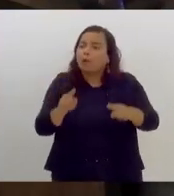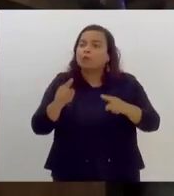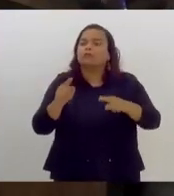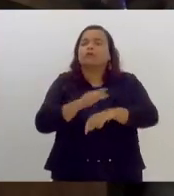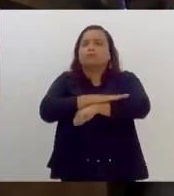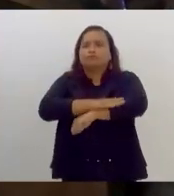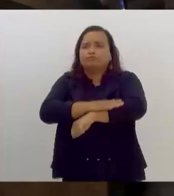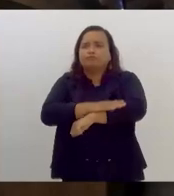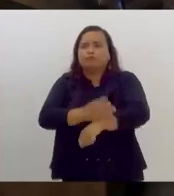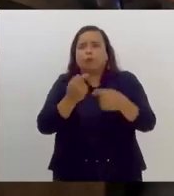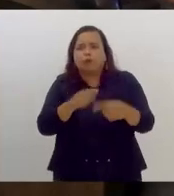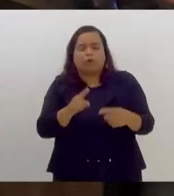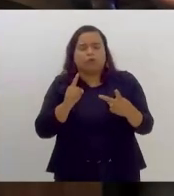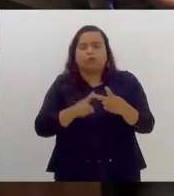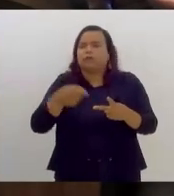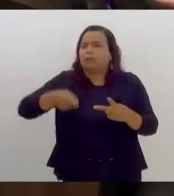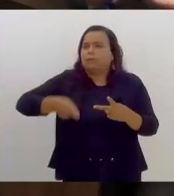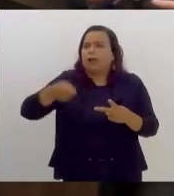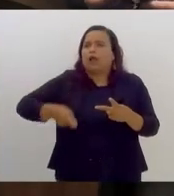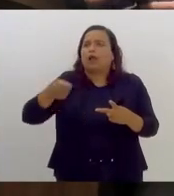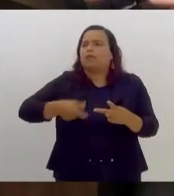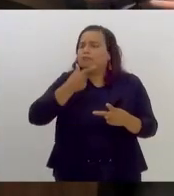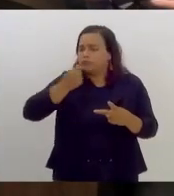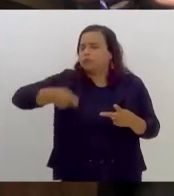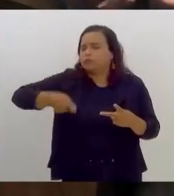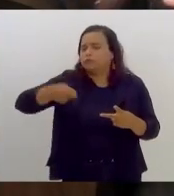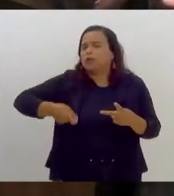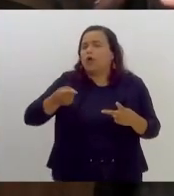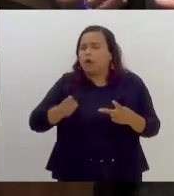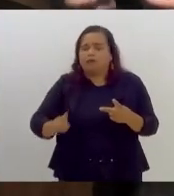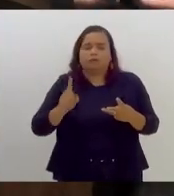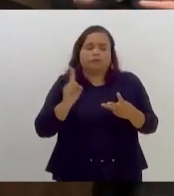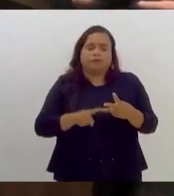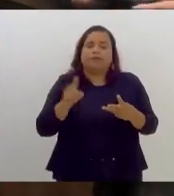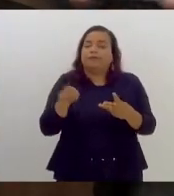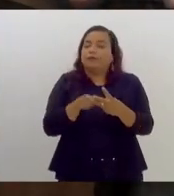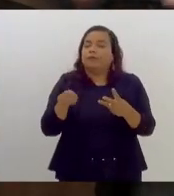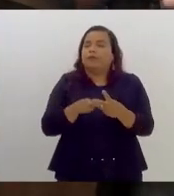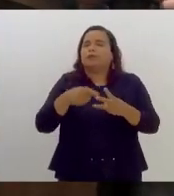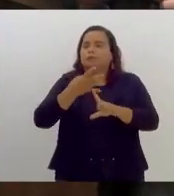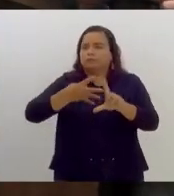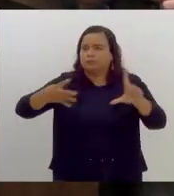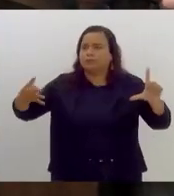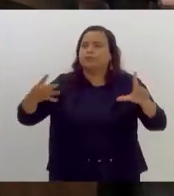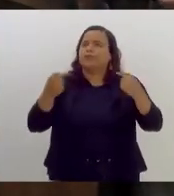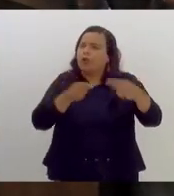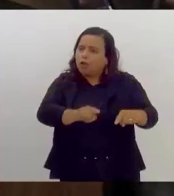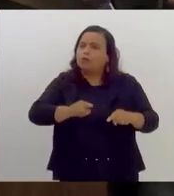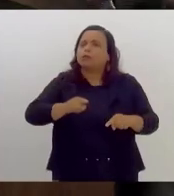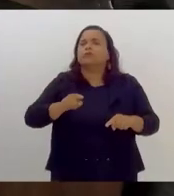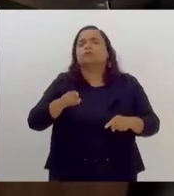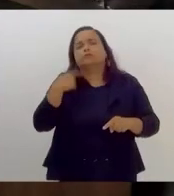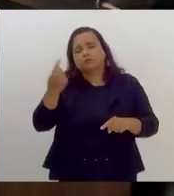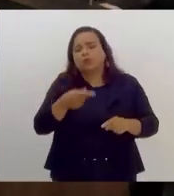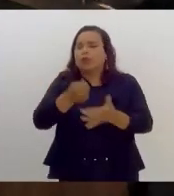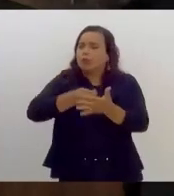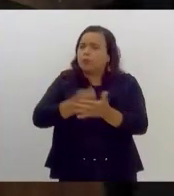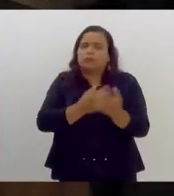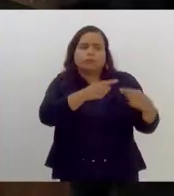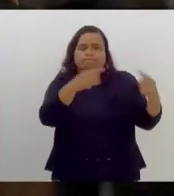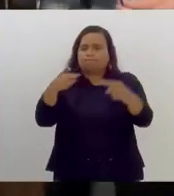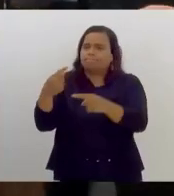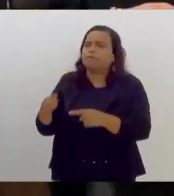anti-LGBTfóbica, antimachista. Então, as torcidas são importantíssimas nesse debate. Então, a gente